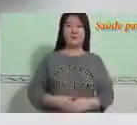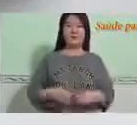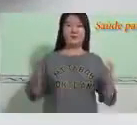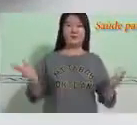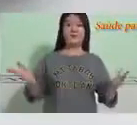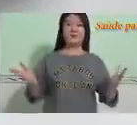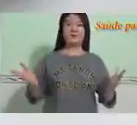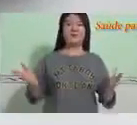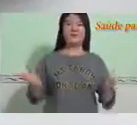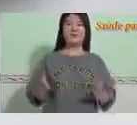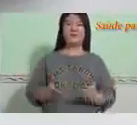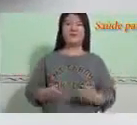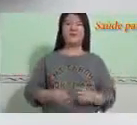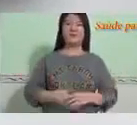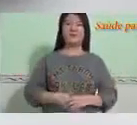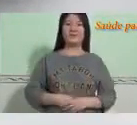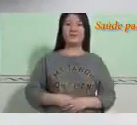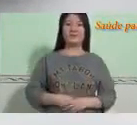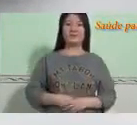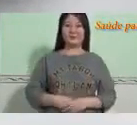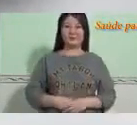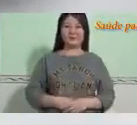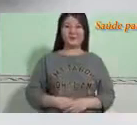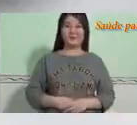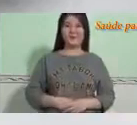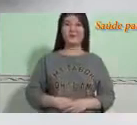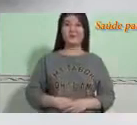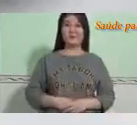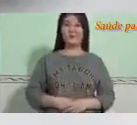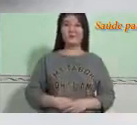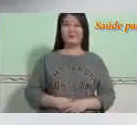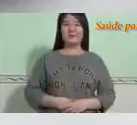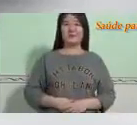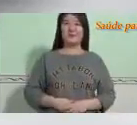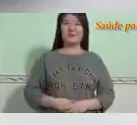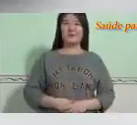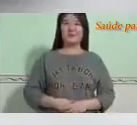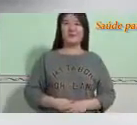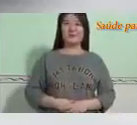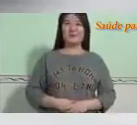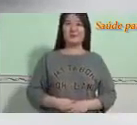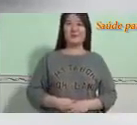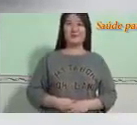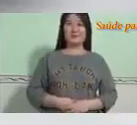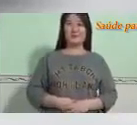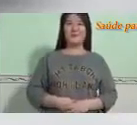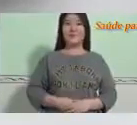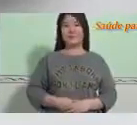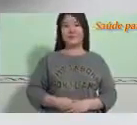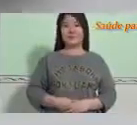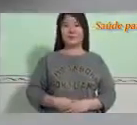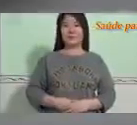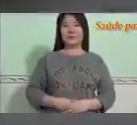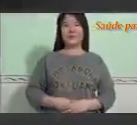Em seguida, observou-se que essas nanopartículas não são tóxicas, pois foram capazes de interagir dentro